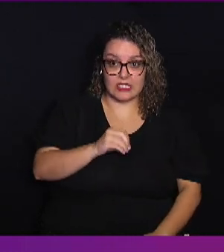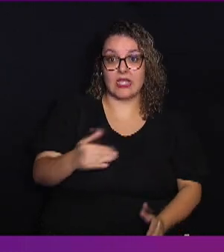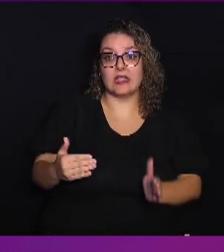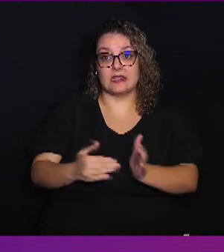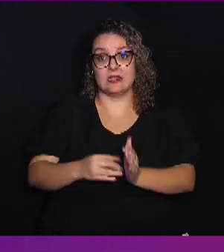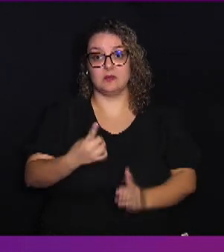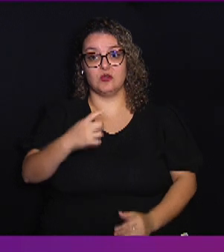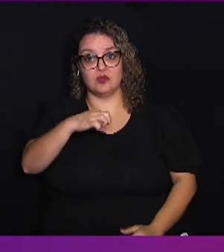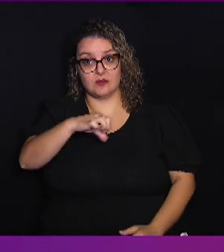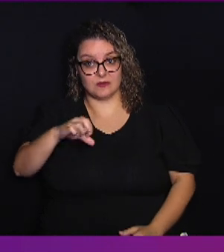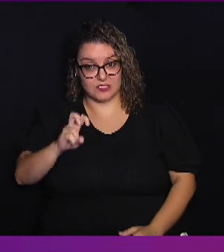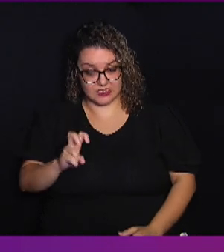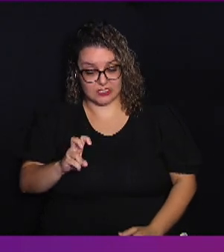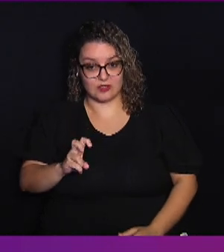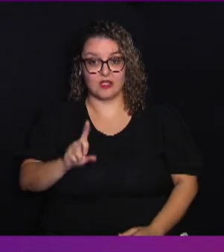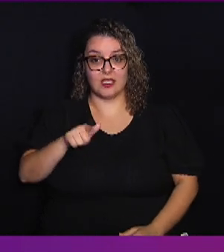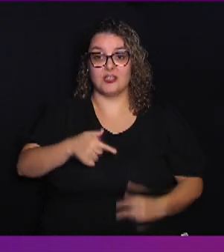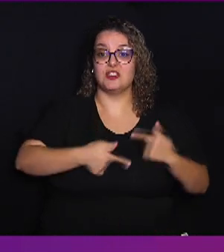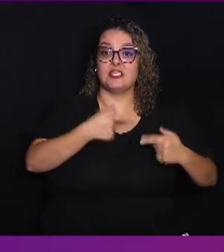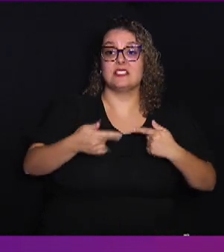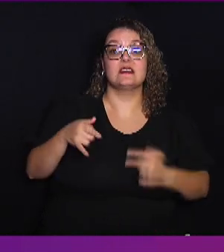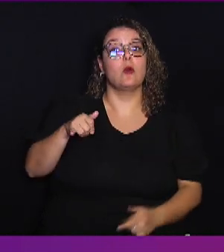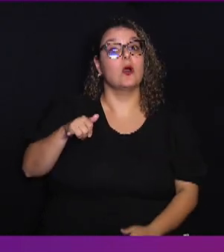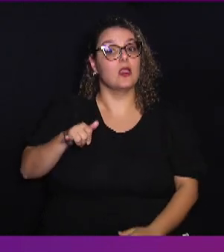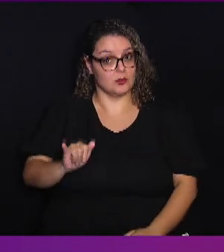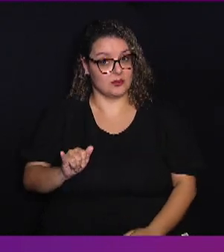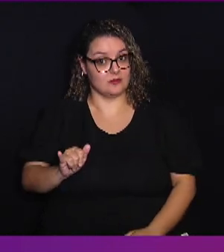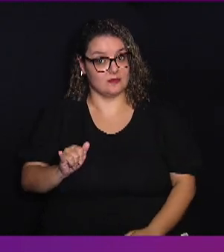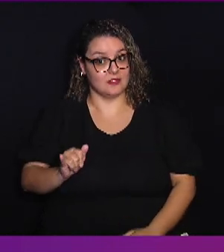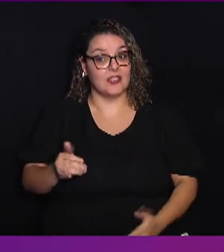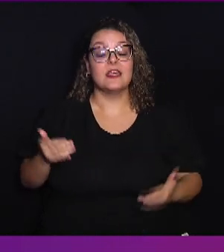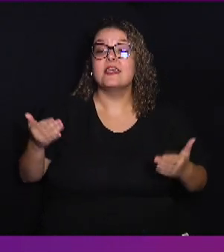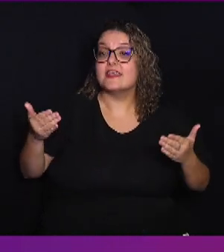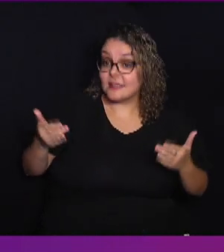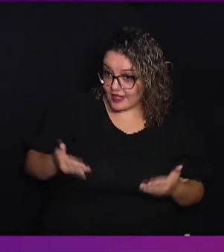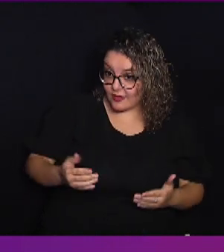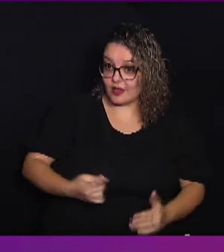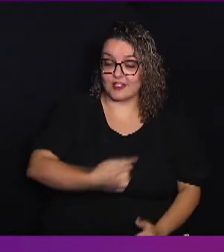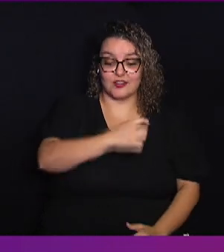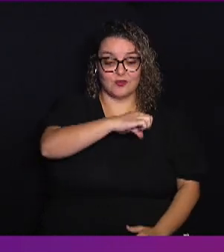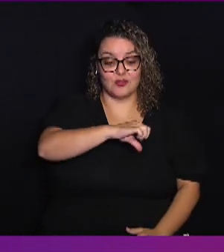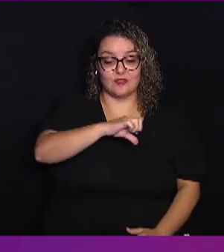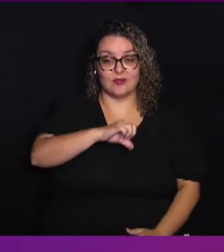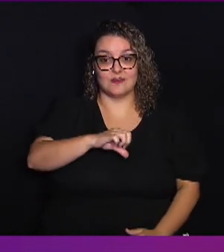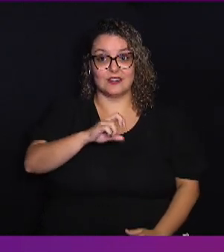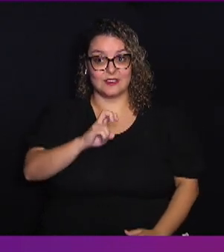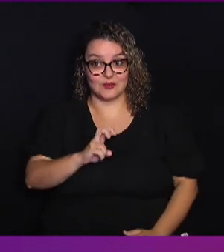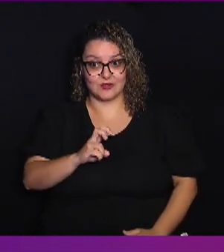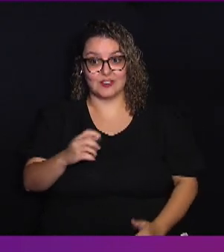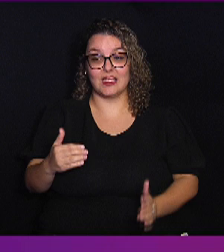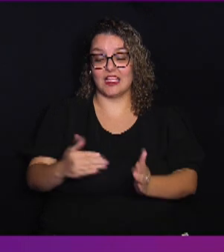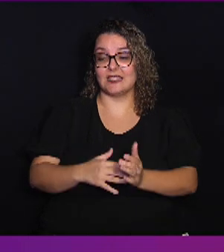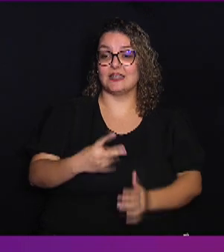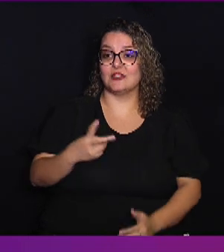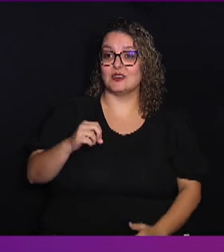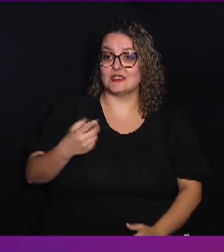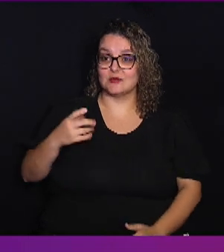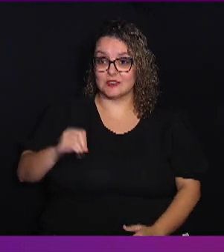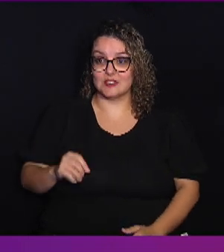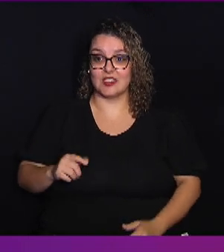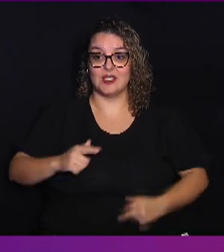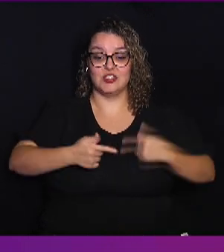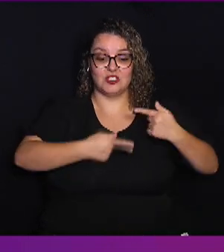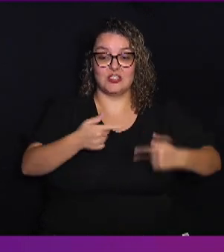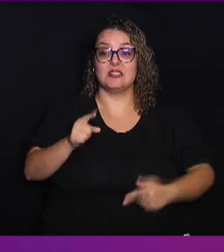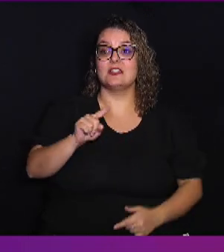a 1995, a geração Y. E depois de 1995 a 2010, a geração